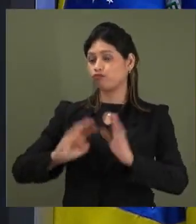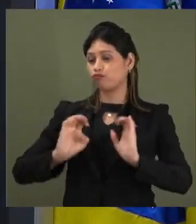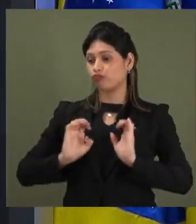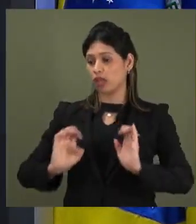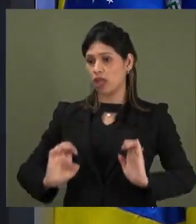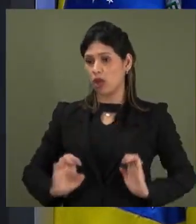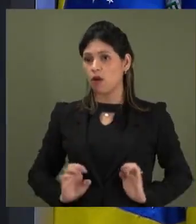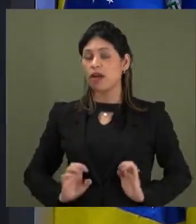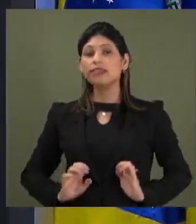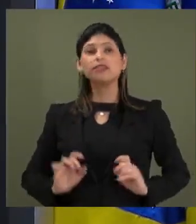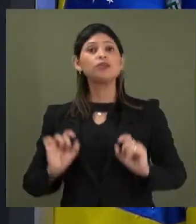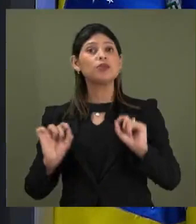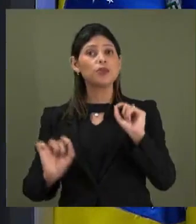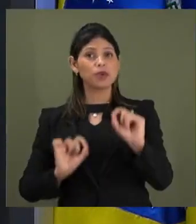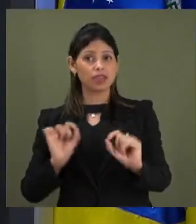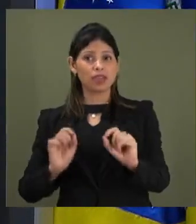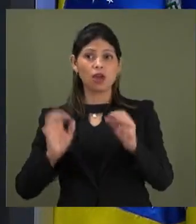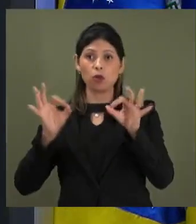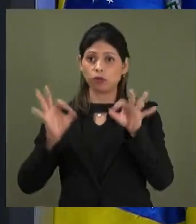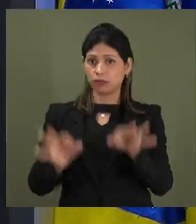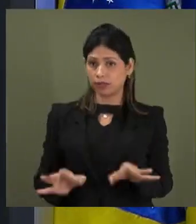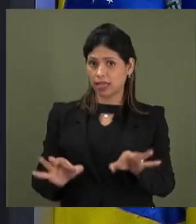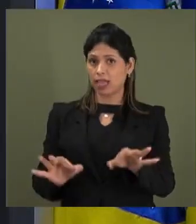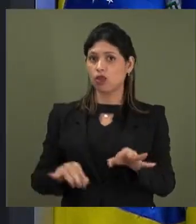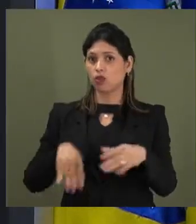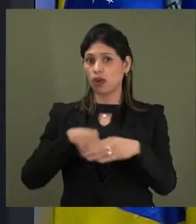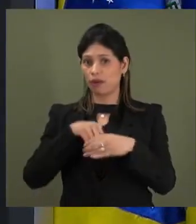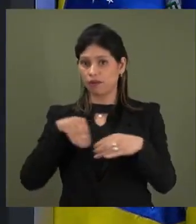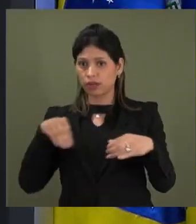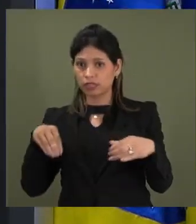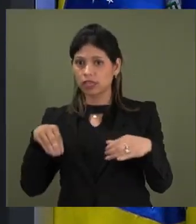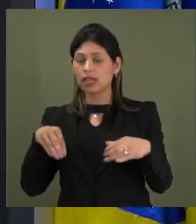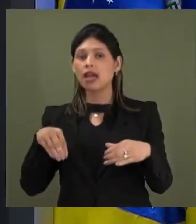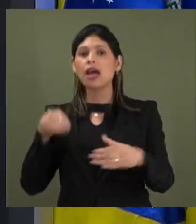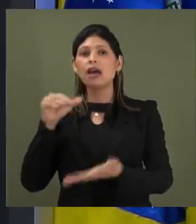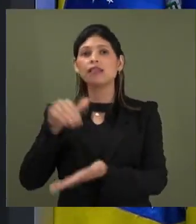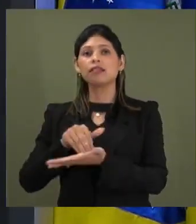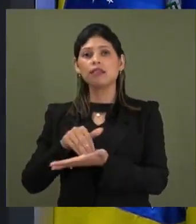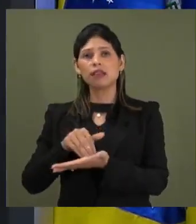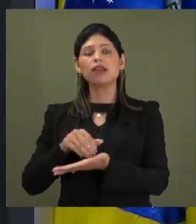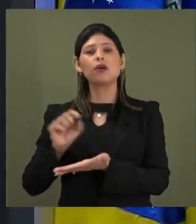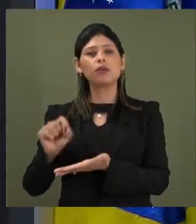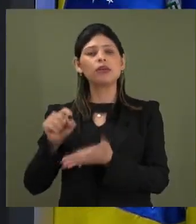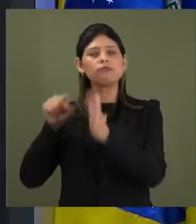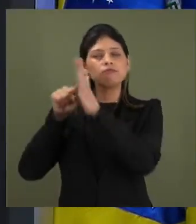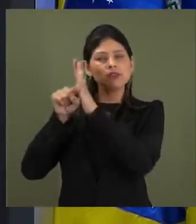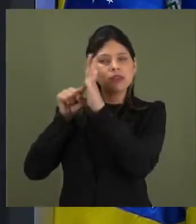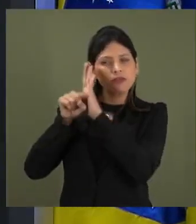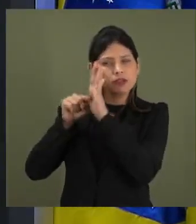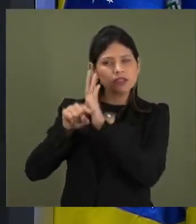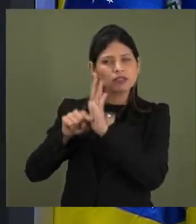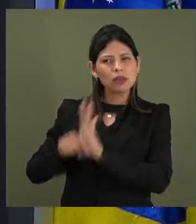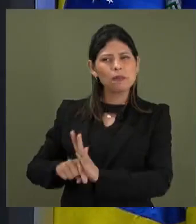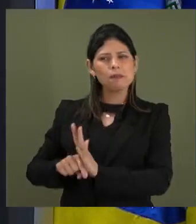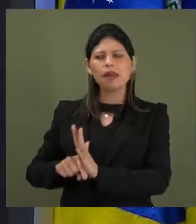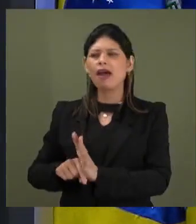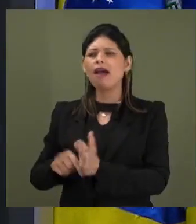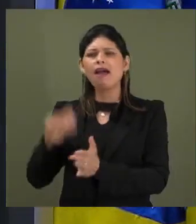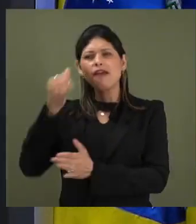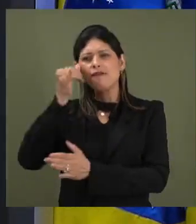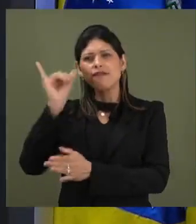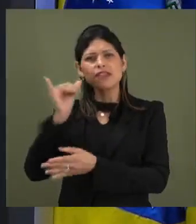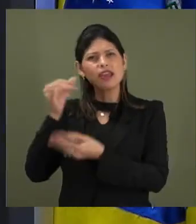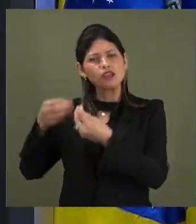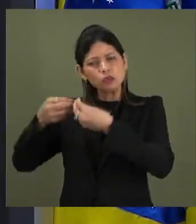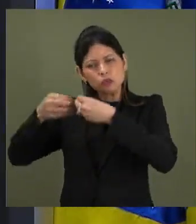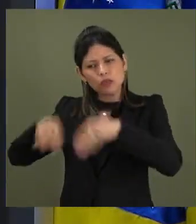haver o imediato afastamento até o fato que seja devidamente investigado para não prejudicar a CPI